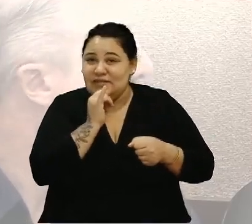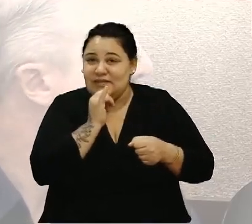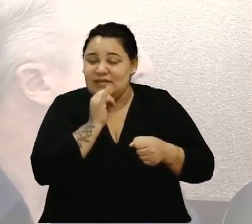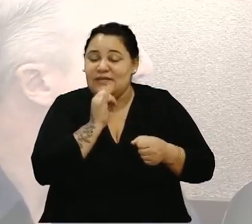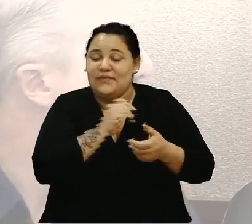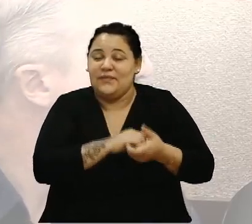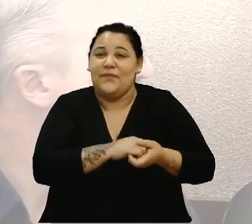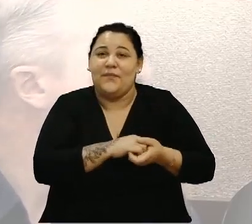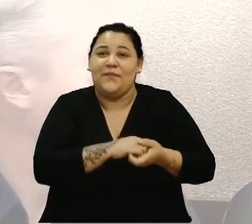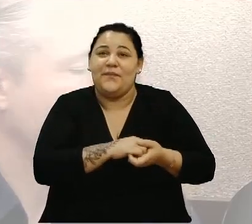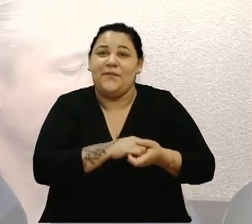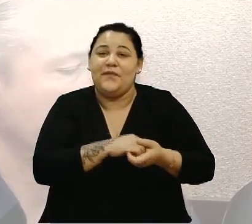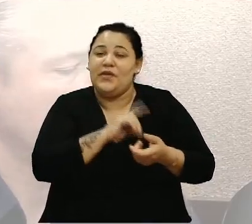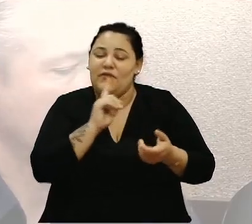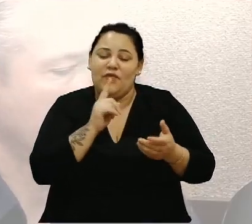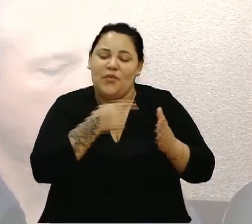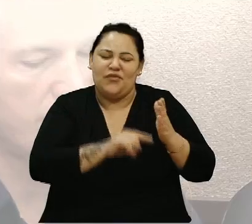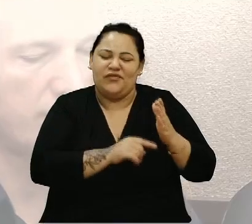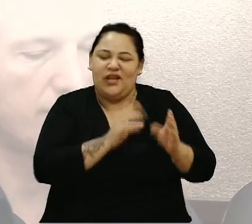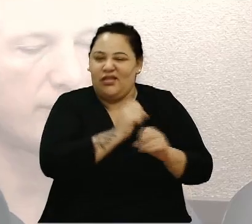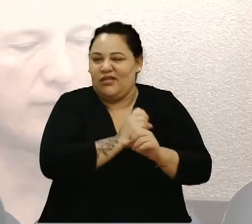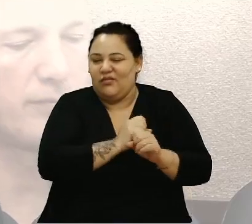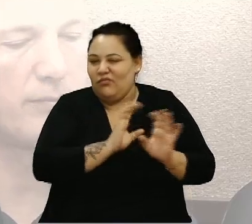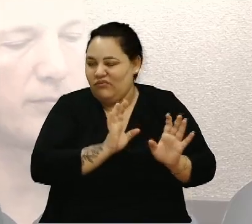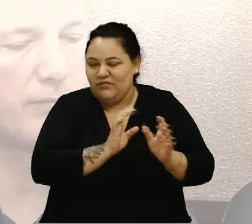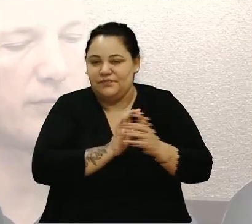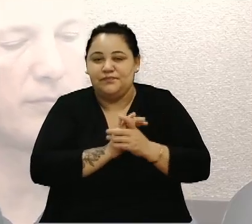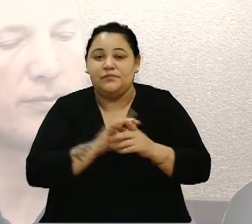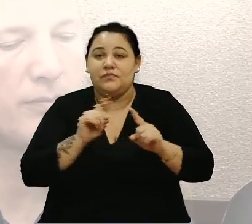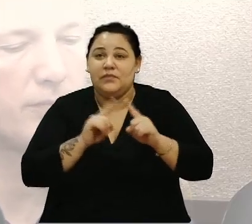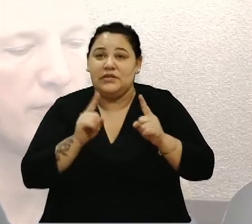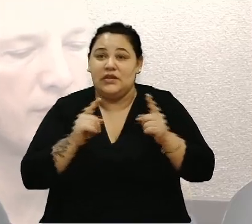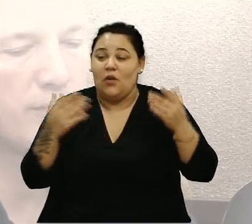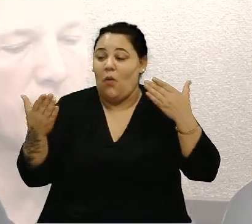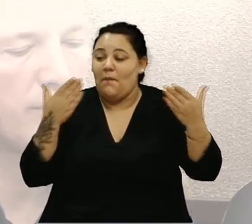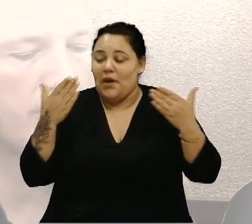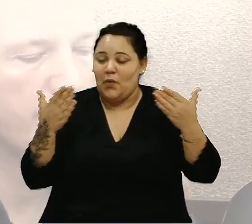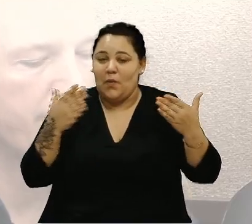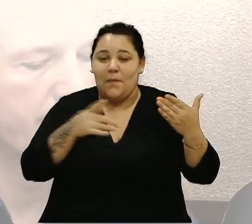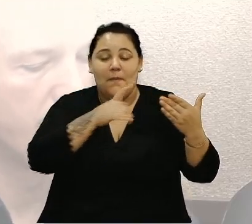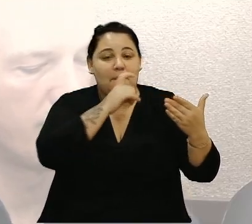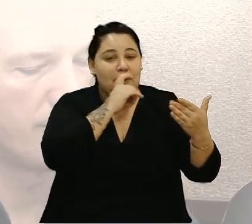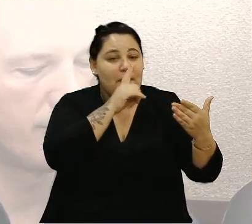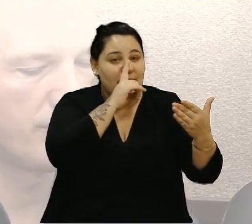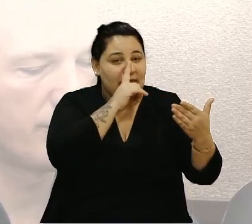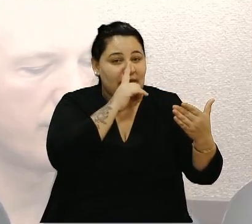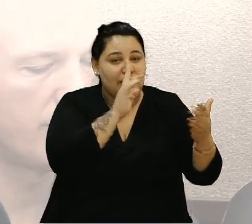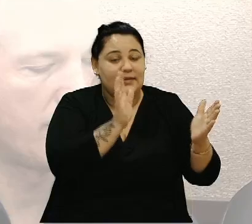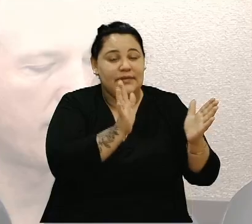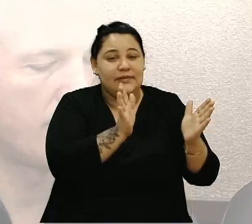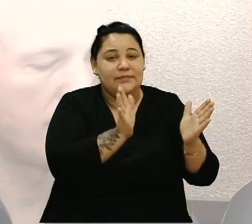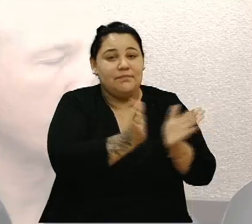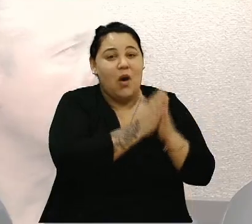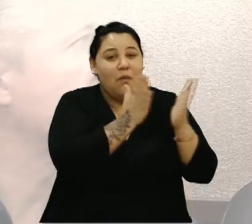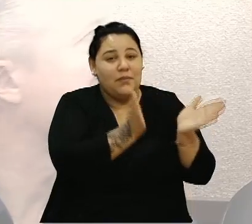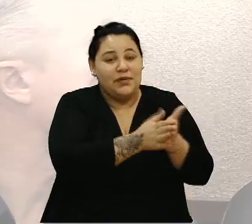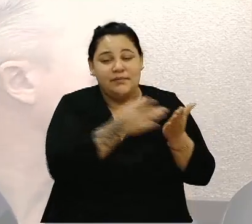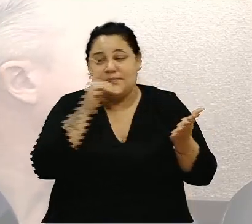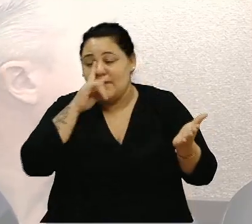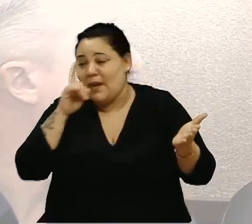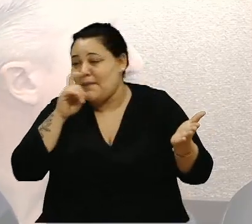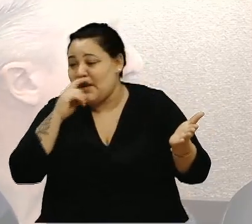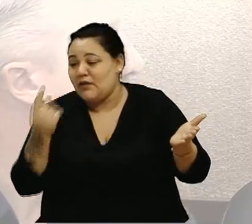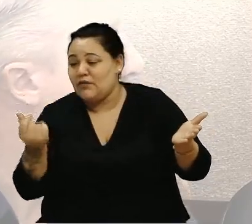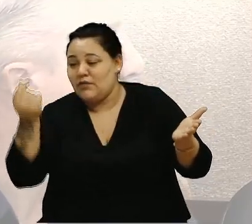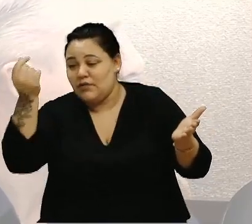enfim, isso não vou entrar no mérito. Mas ele comparou pais ricos com pais pobres, comparou pais negros